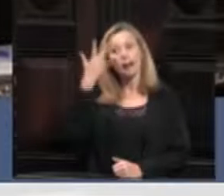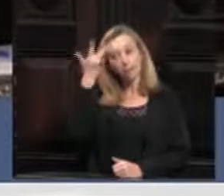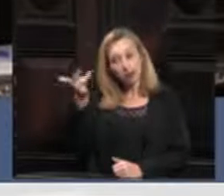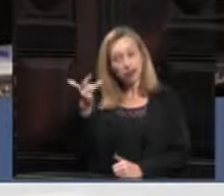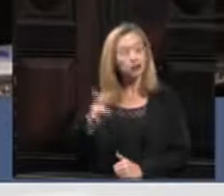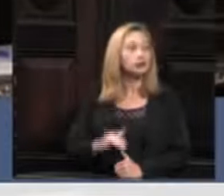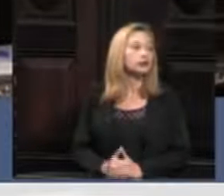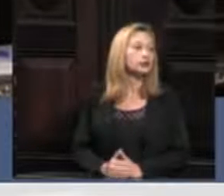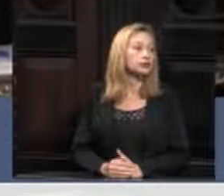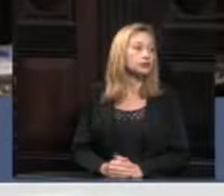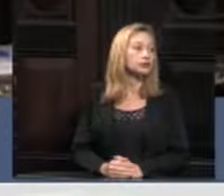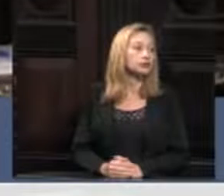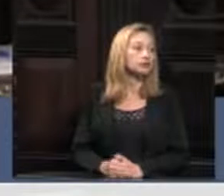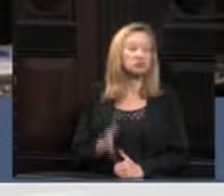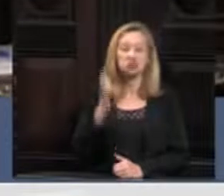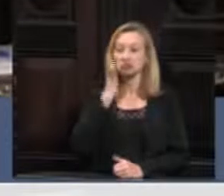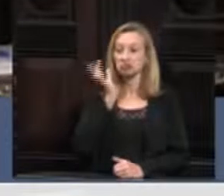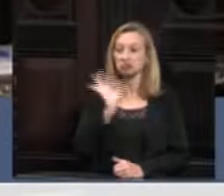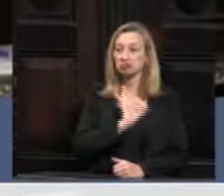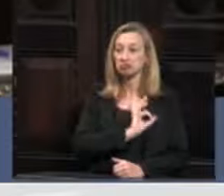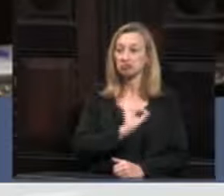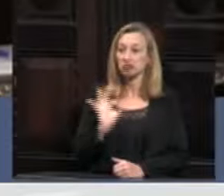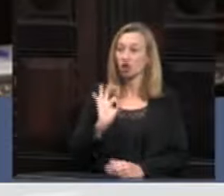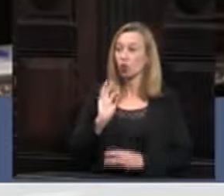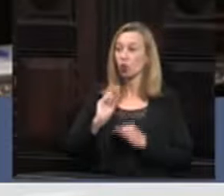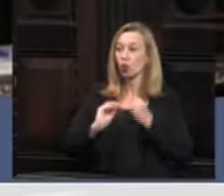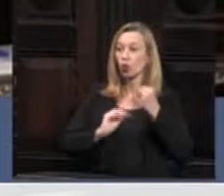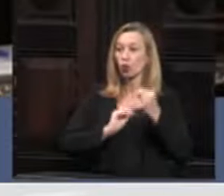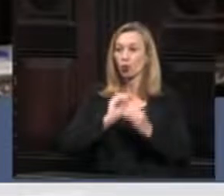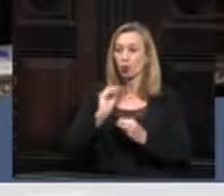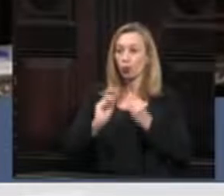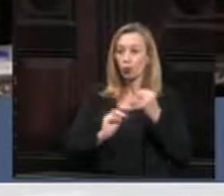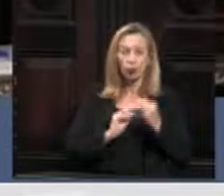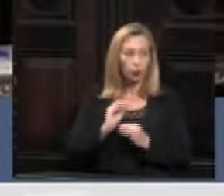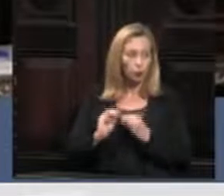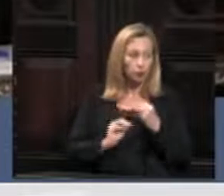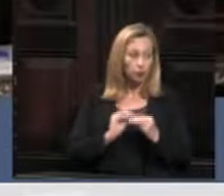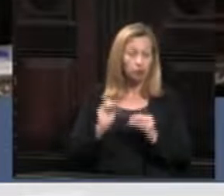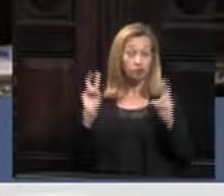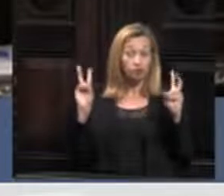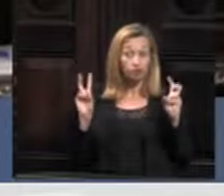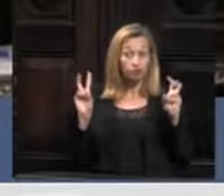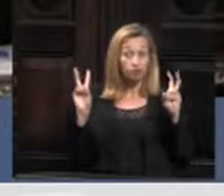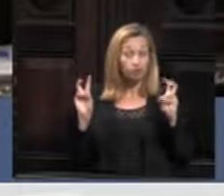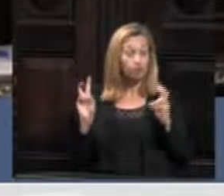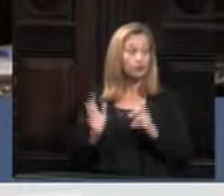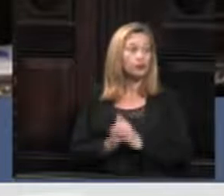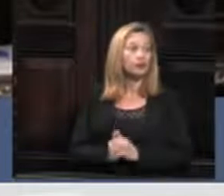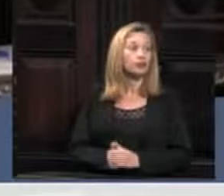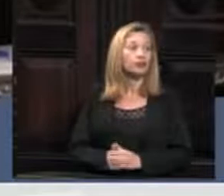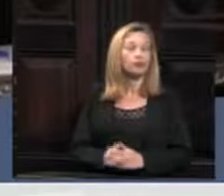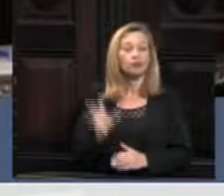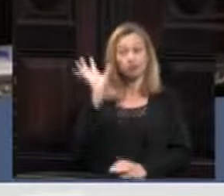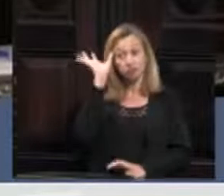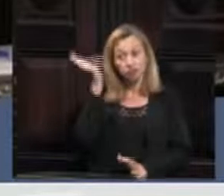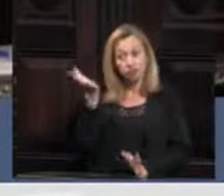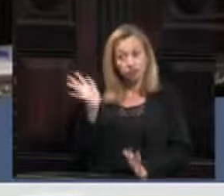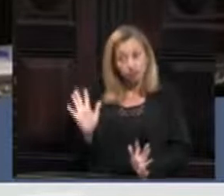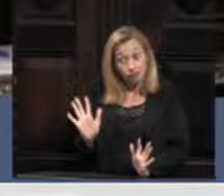amanhã, não sei como essa questão será